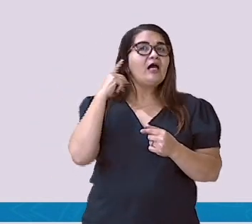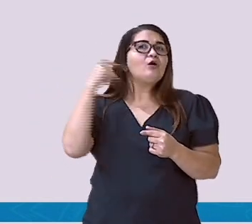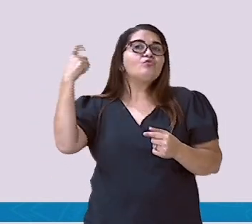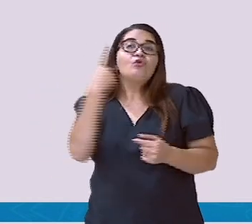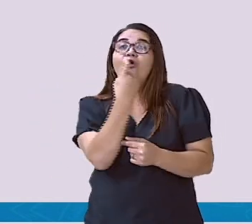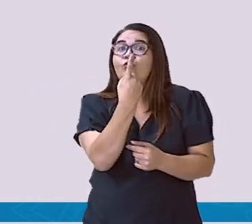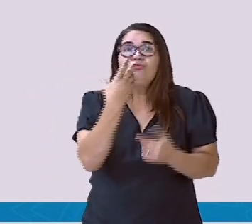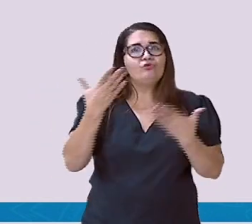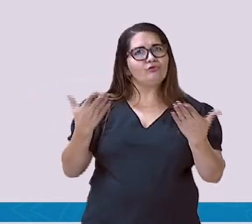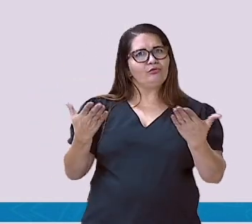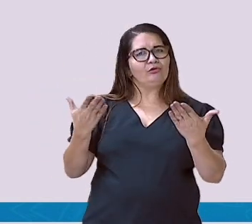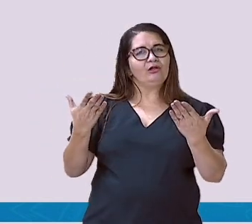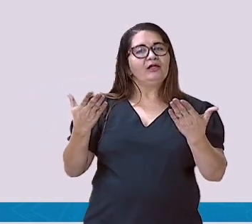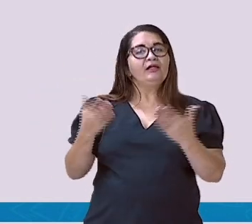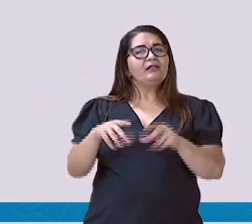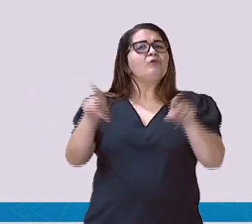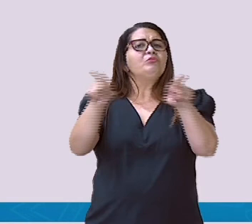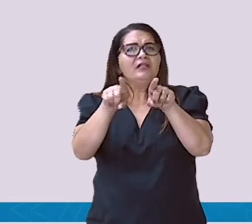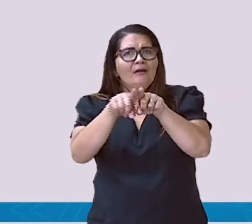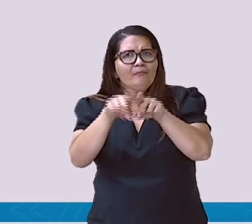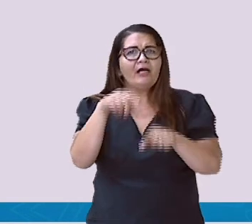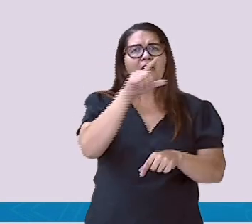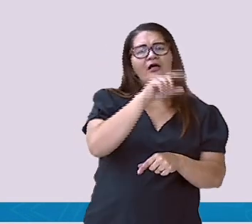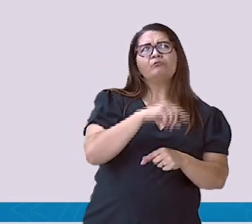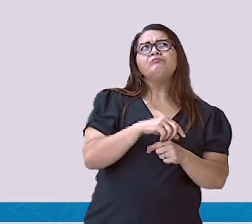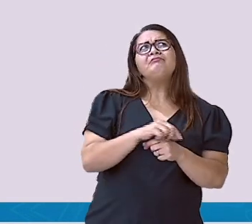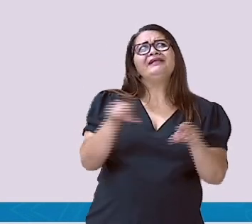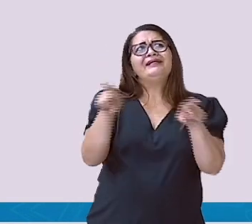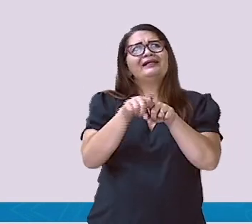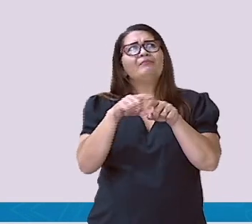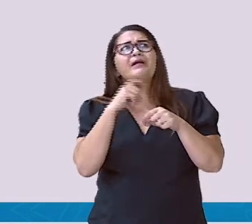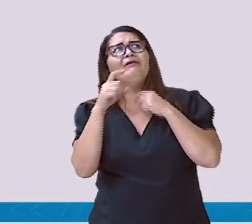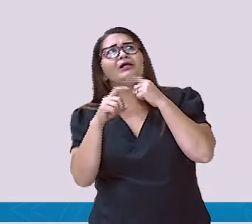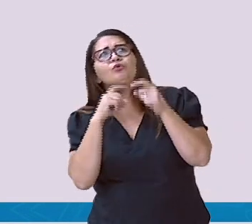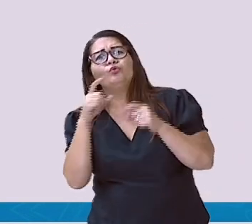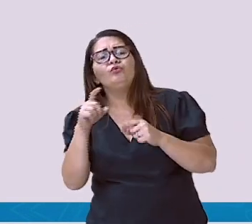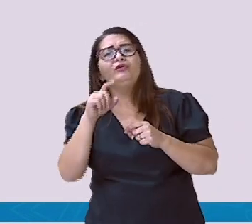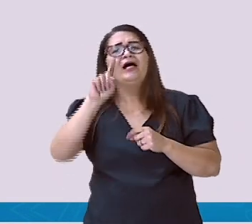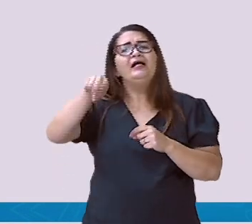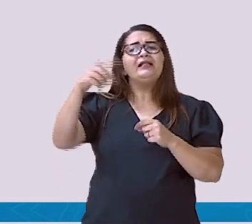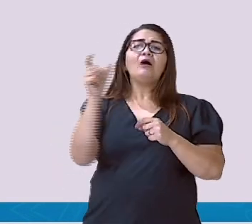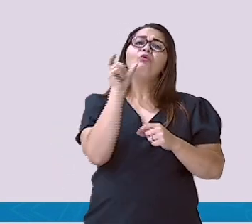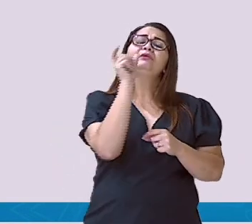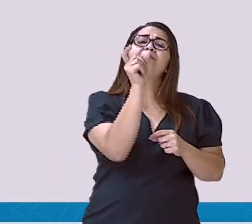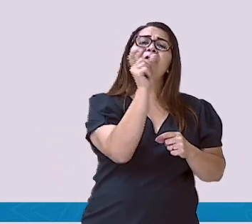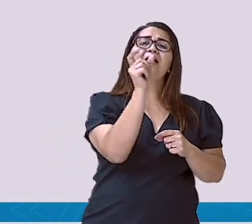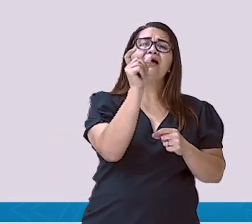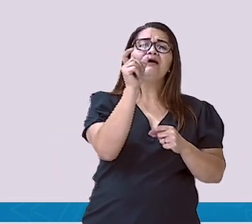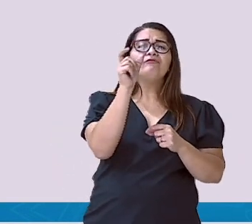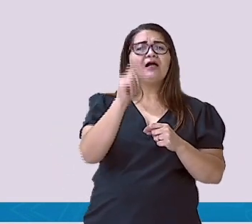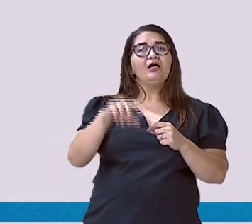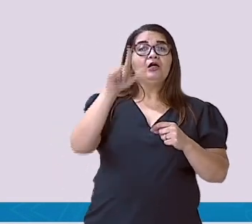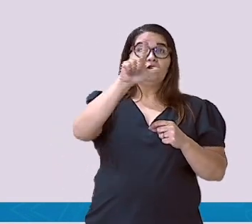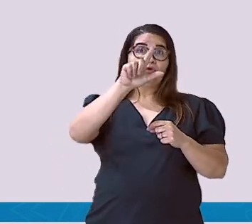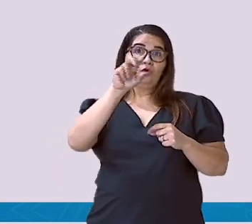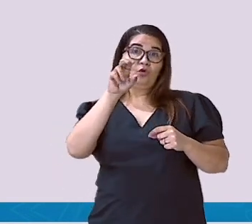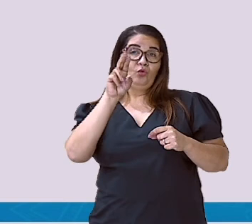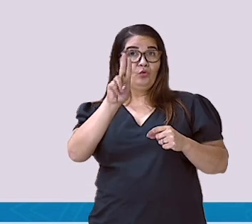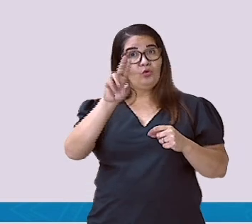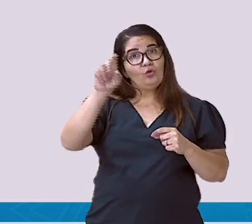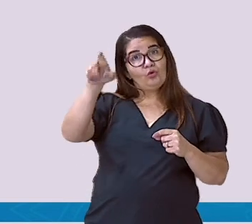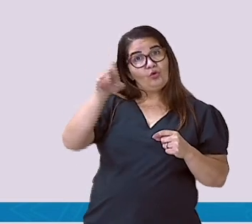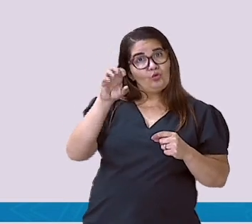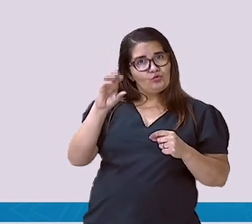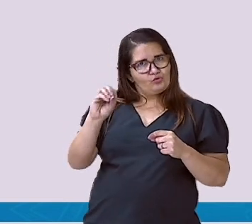luxo. Por que a palavra luxo poderia me causar dúvida? Porque ela tem o X. Mas